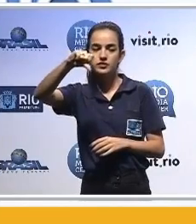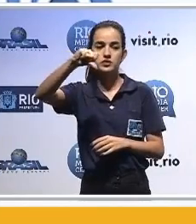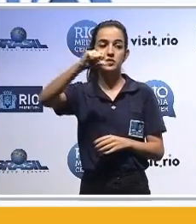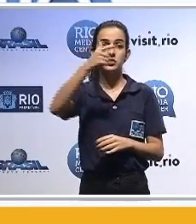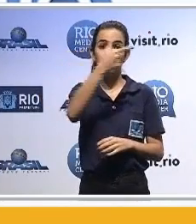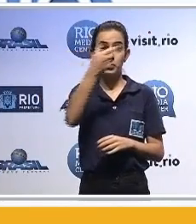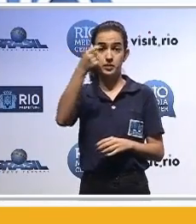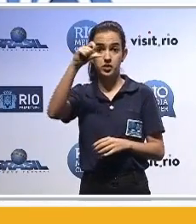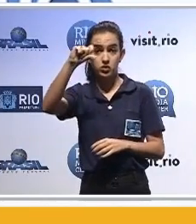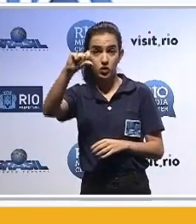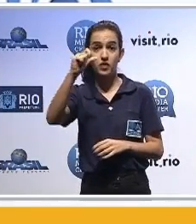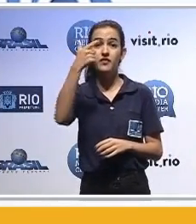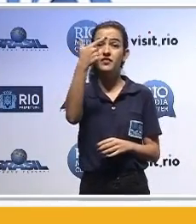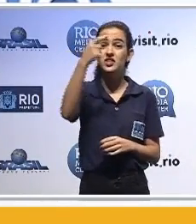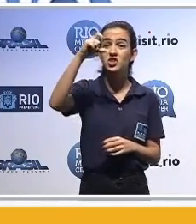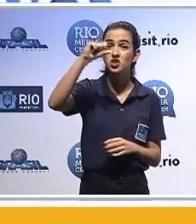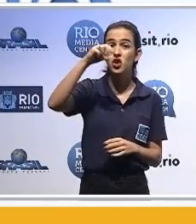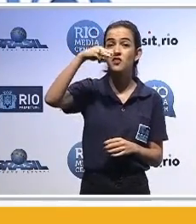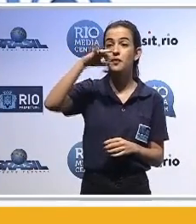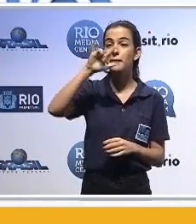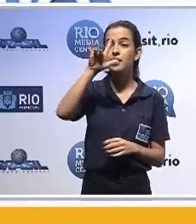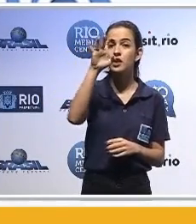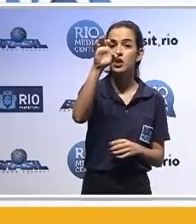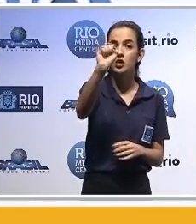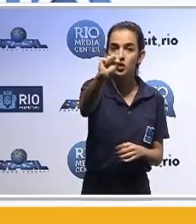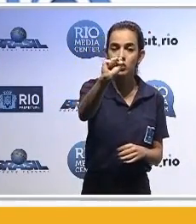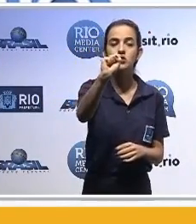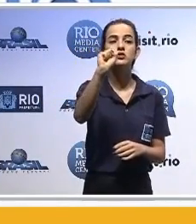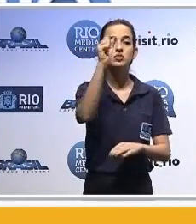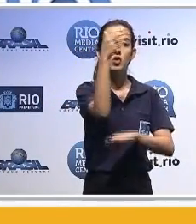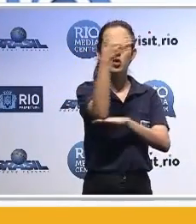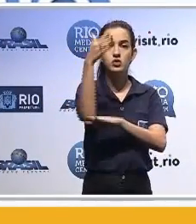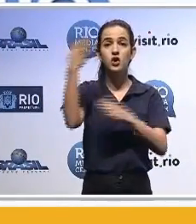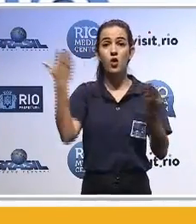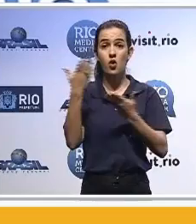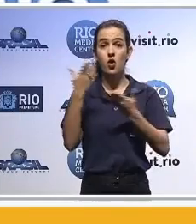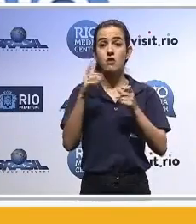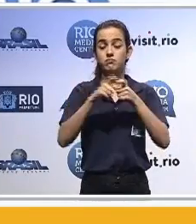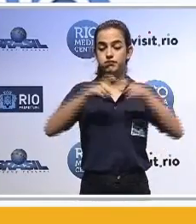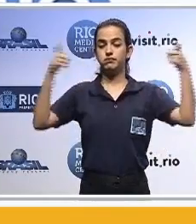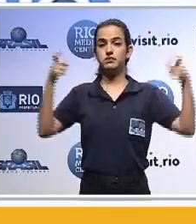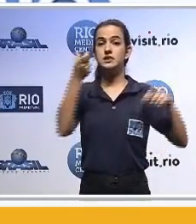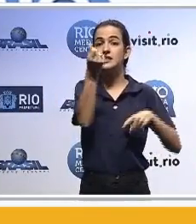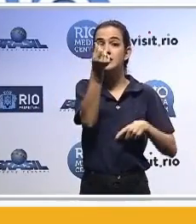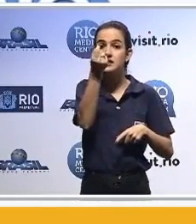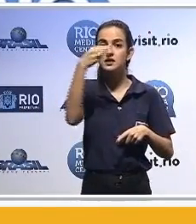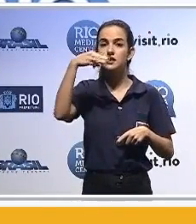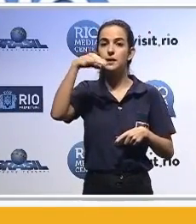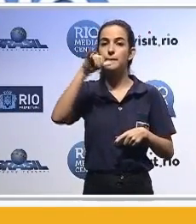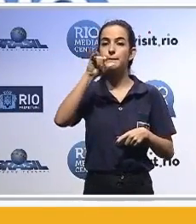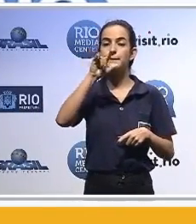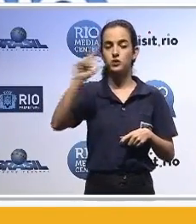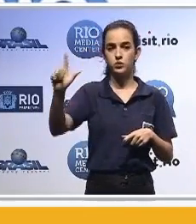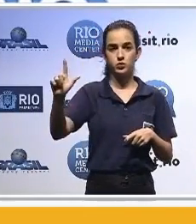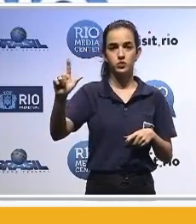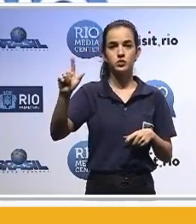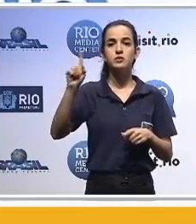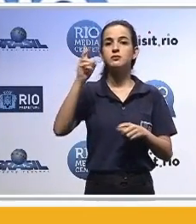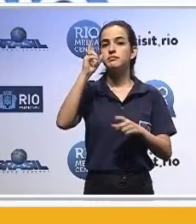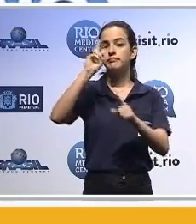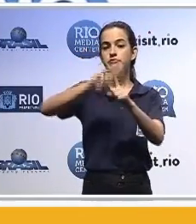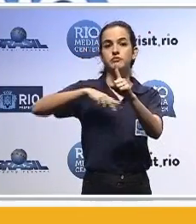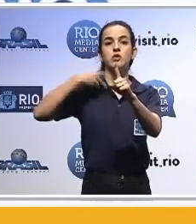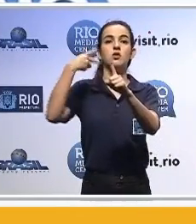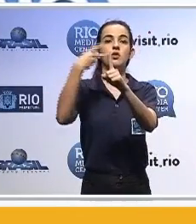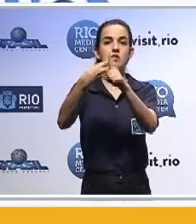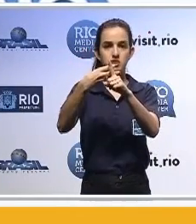2009, 29 mil apartamentos de hotel e hoje temos 60 mil. Nilo Sérgio está aqui para confirmar isso. Dobramos a capacidade